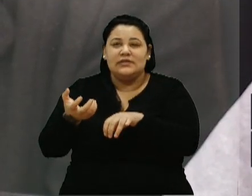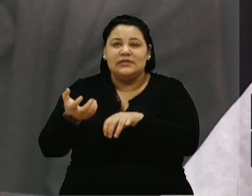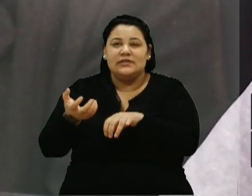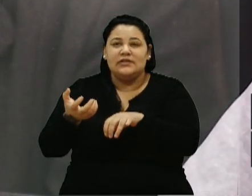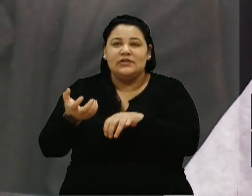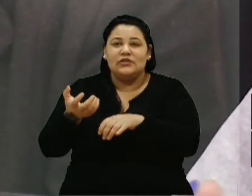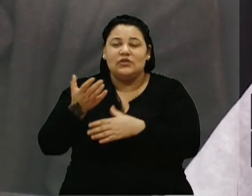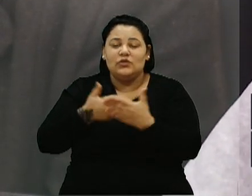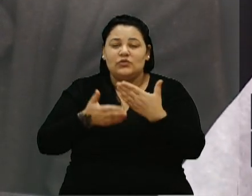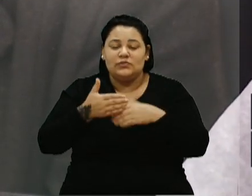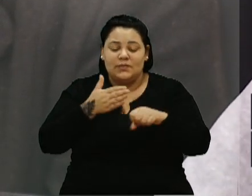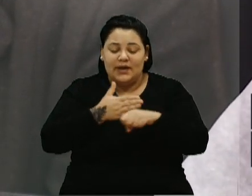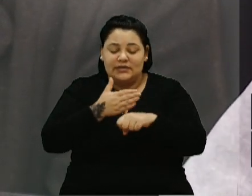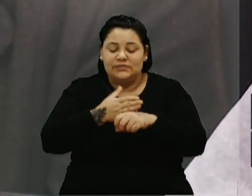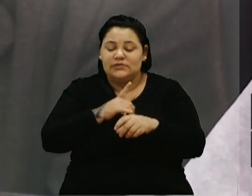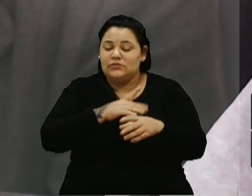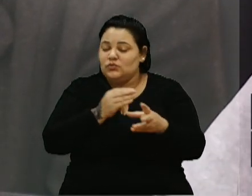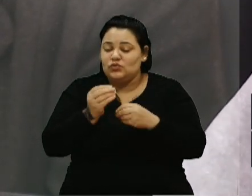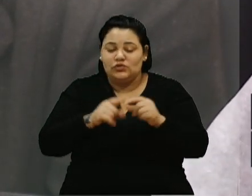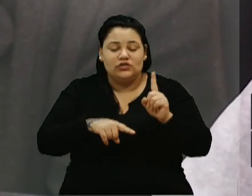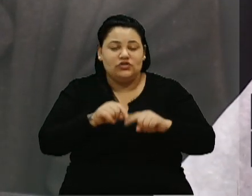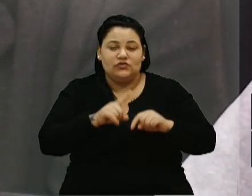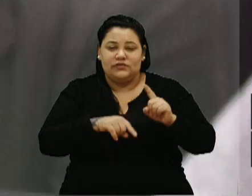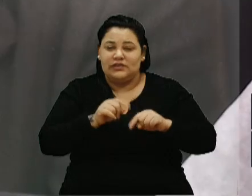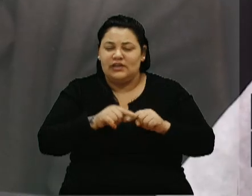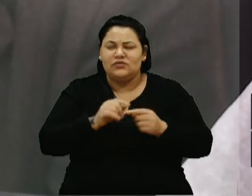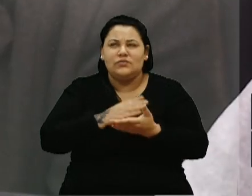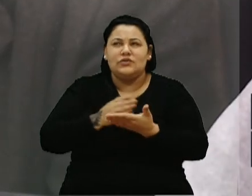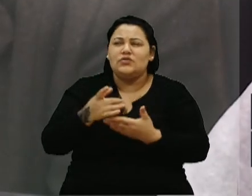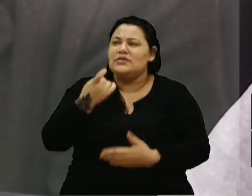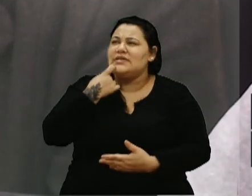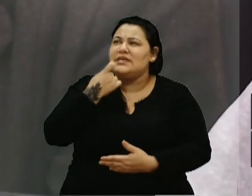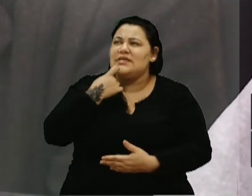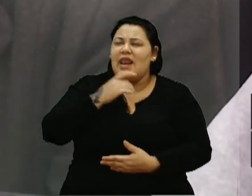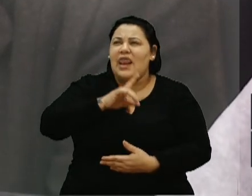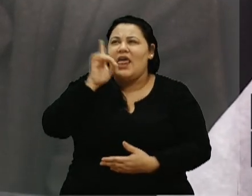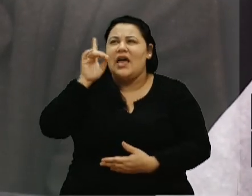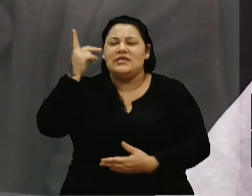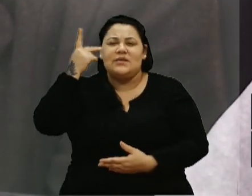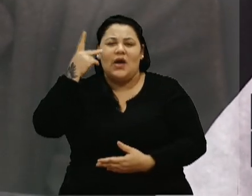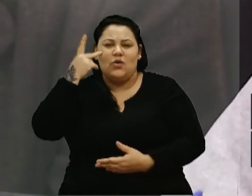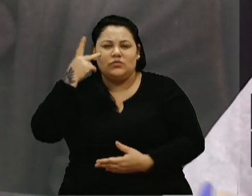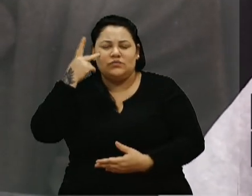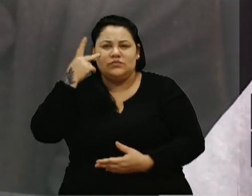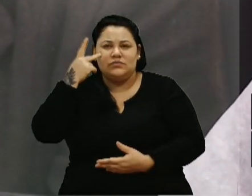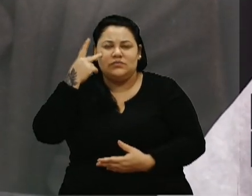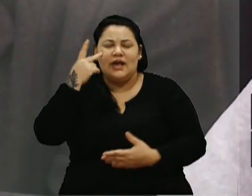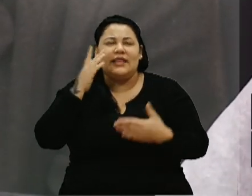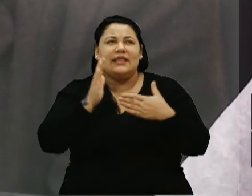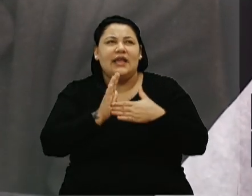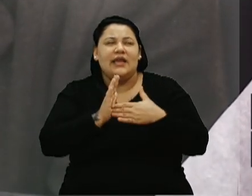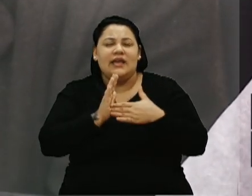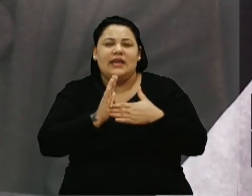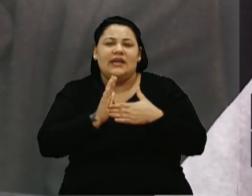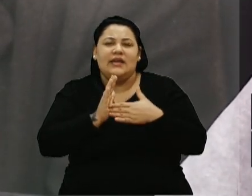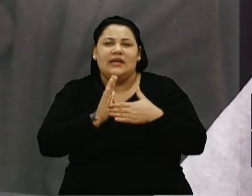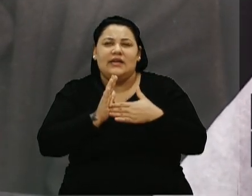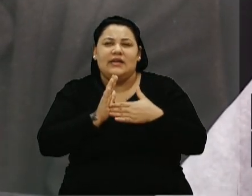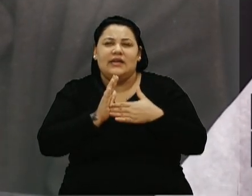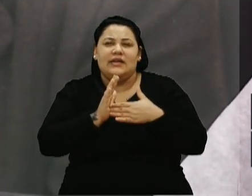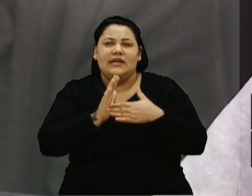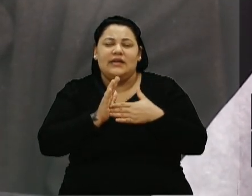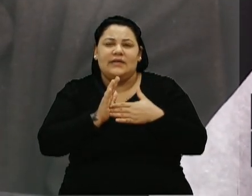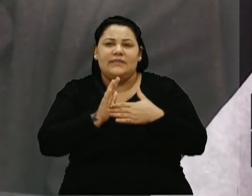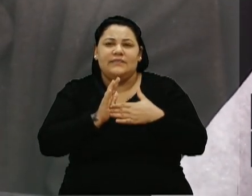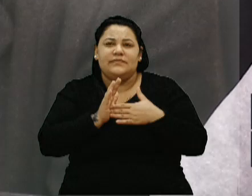estão aí com muitas atividades, desde sexta-feira, lá em São Paulo, até o